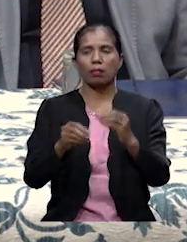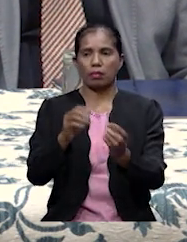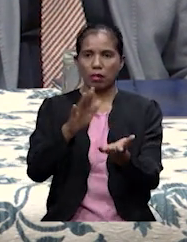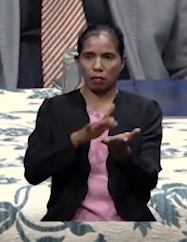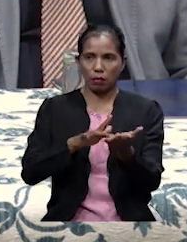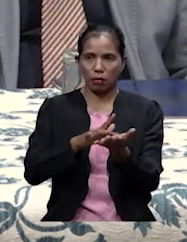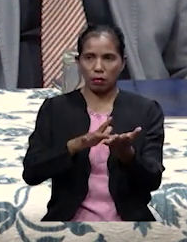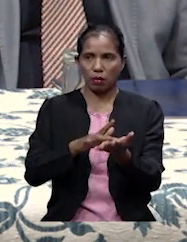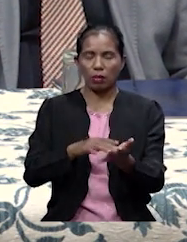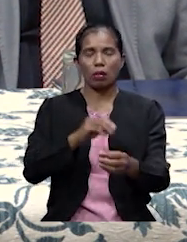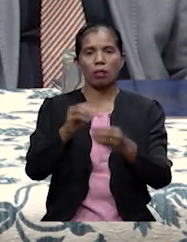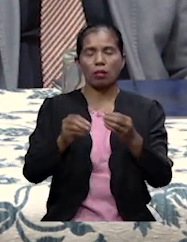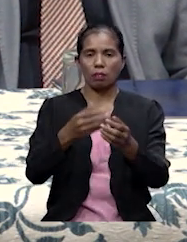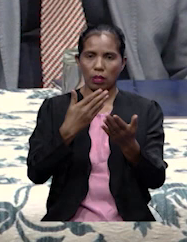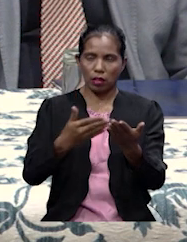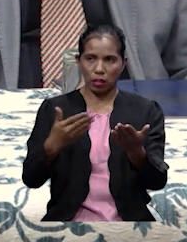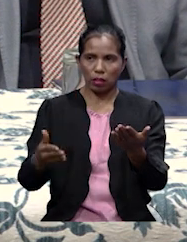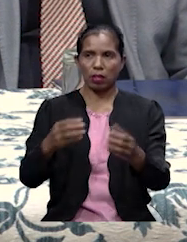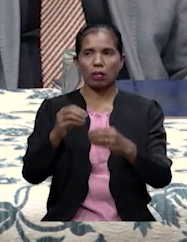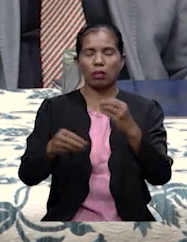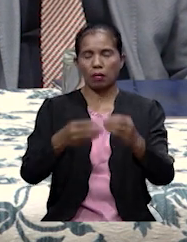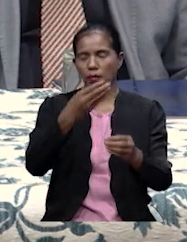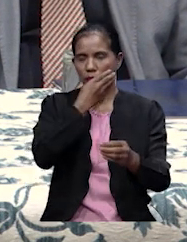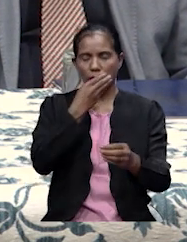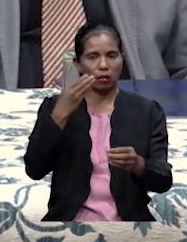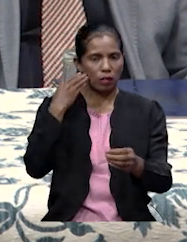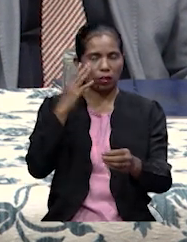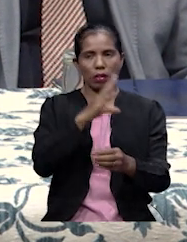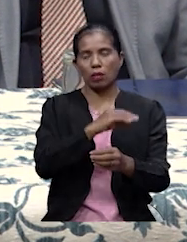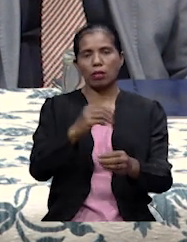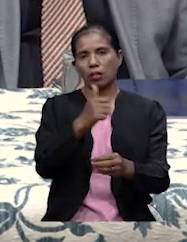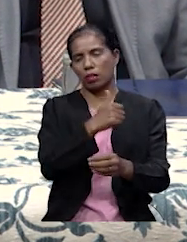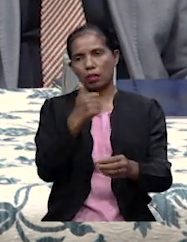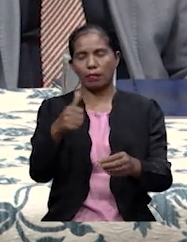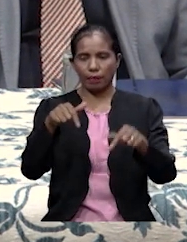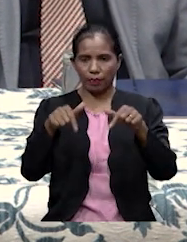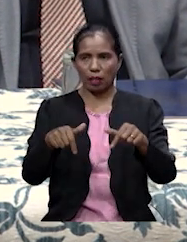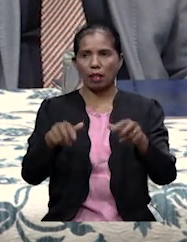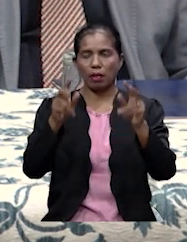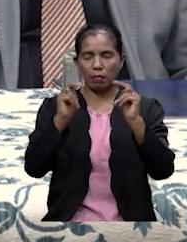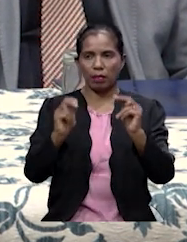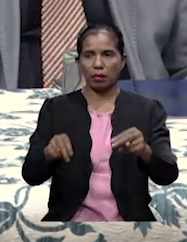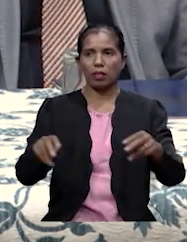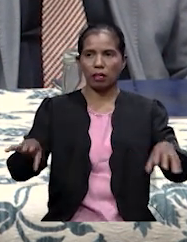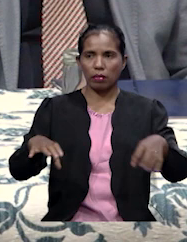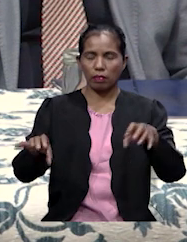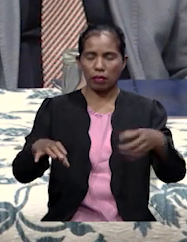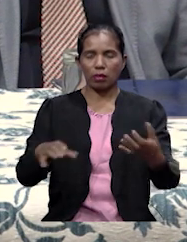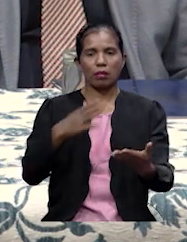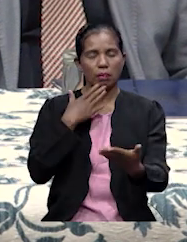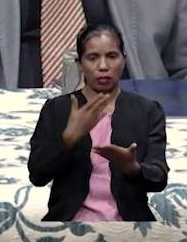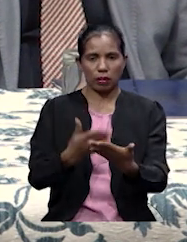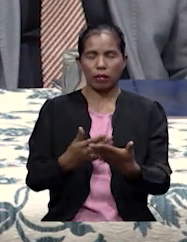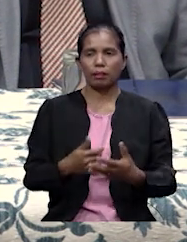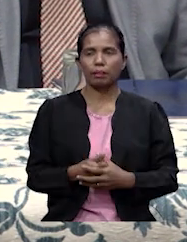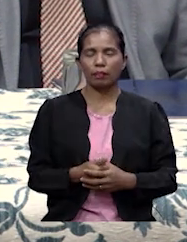quando vai equipamentos quando vai máscara no monte sira se salva ir a precisa ir a serviço e da extraordinária.